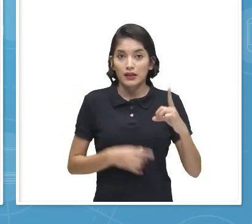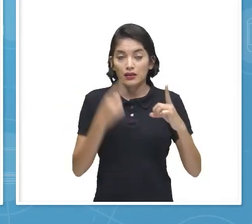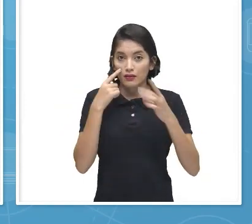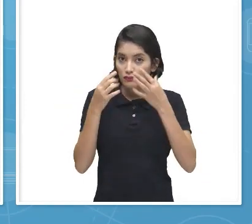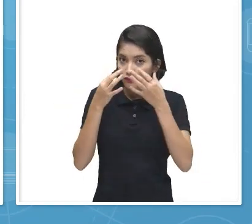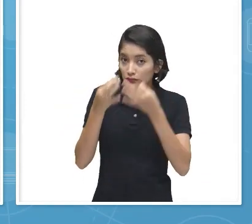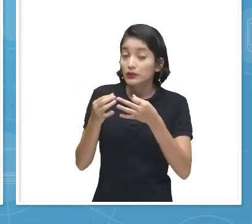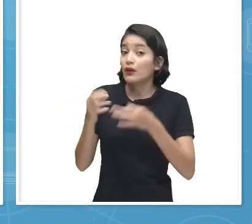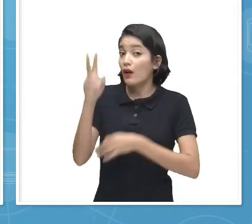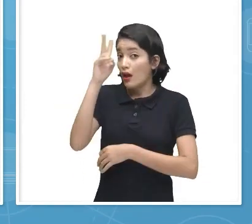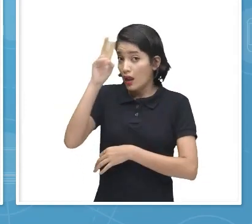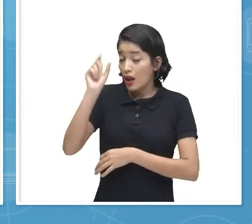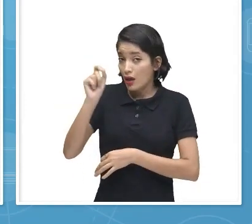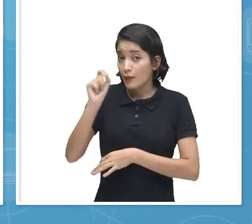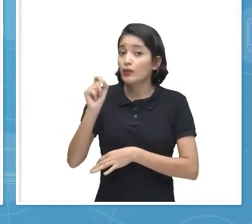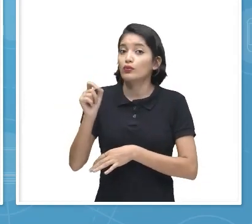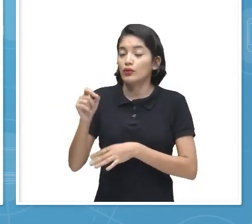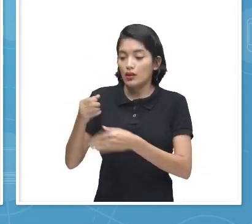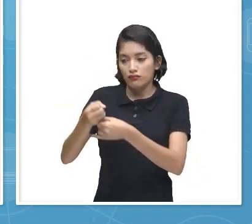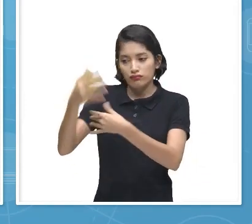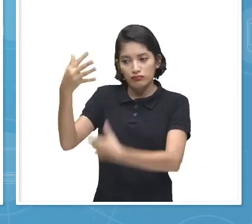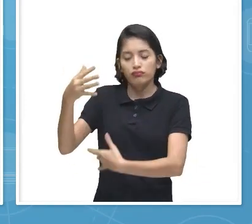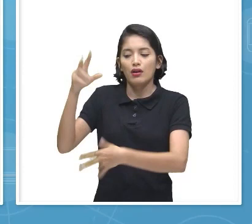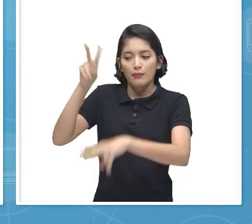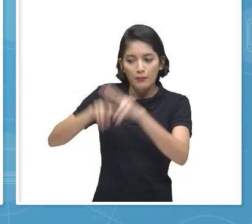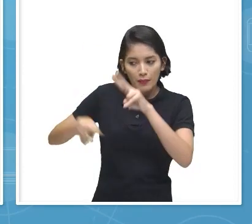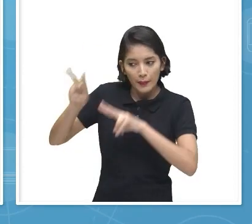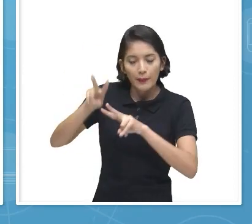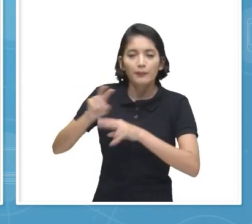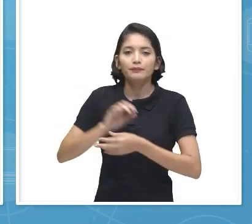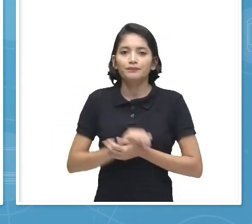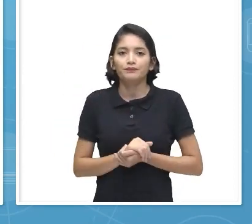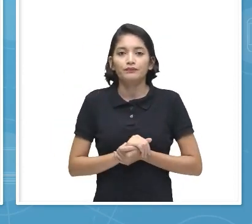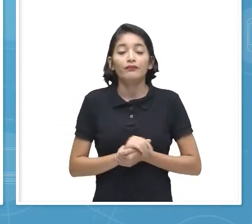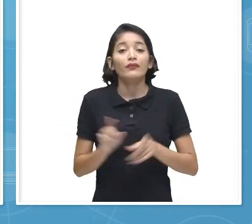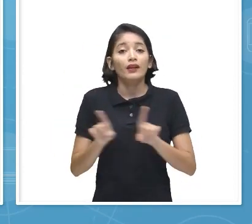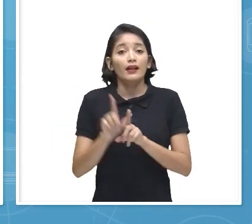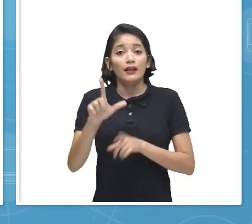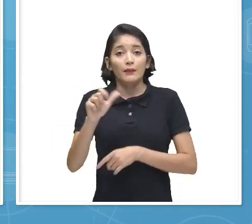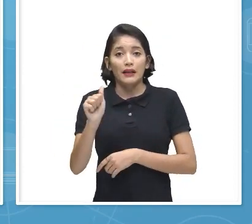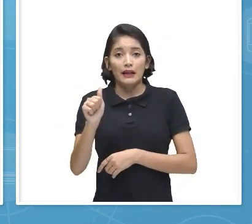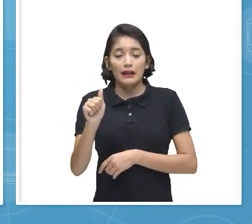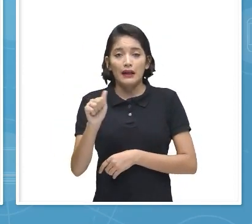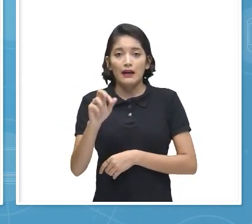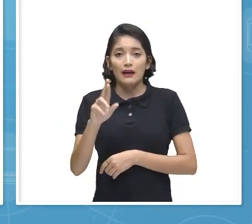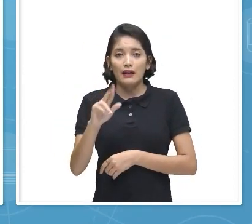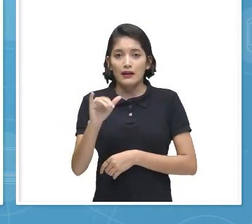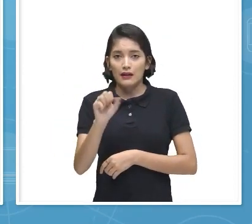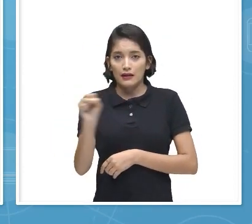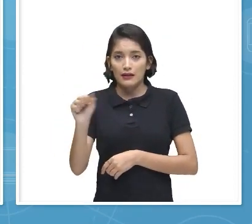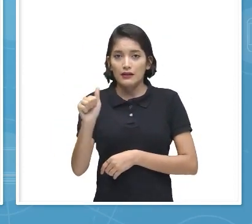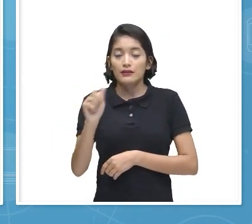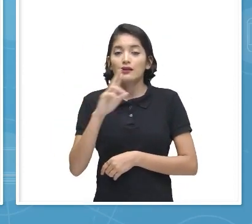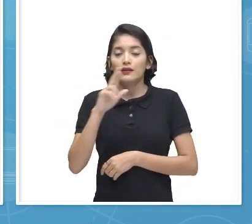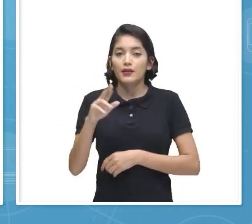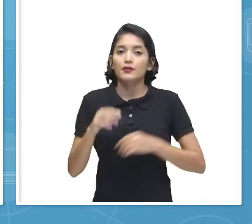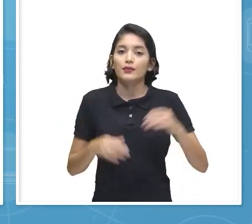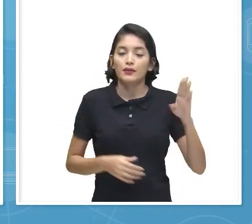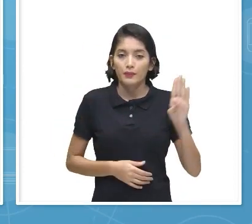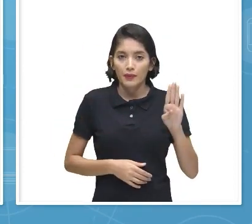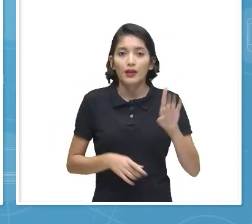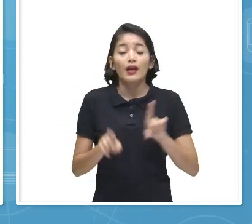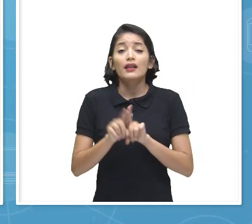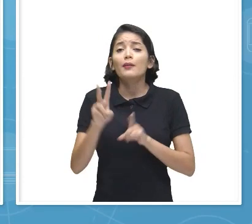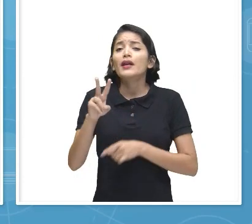lembrando que o chat sim é monitorado. Obrigada, professor Jefferson. A Larissa, letra B. O Vitor, fala meu nome, professor, eu